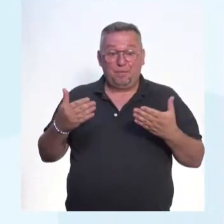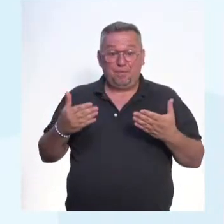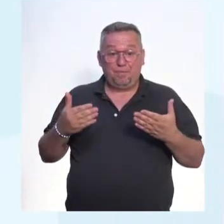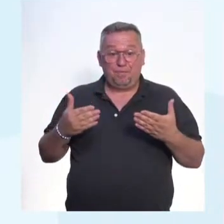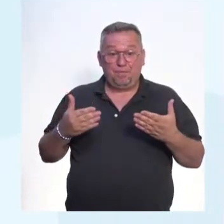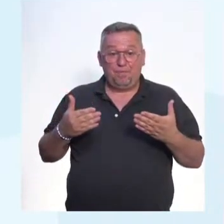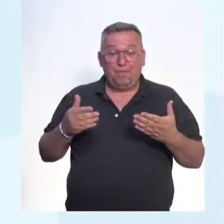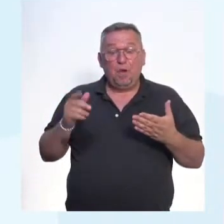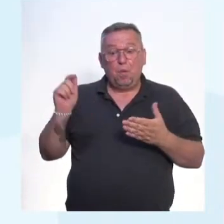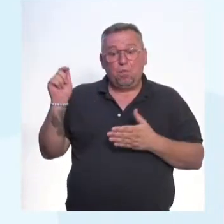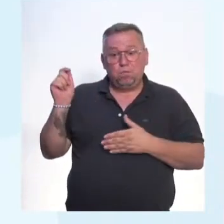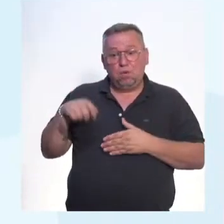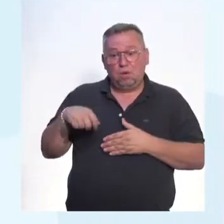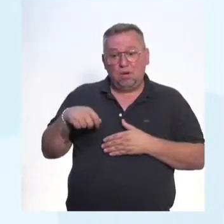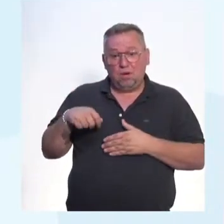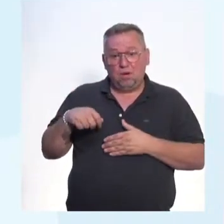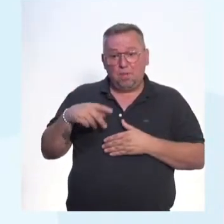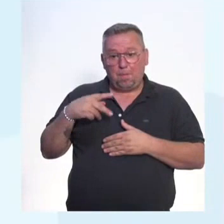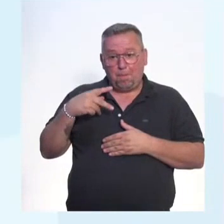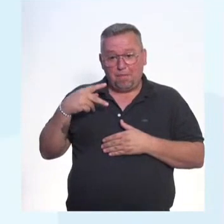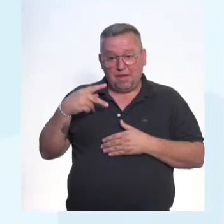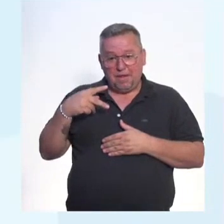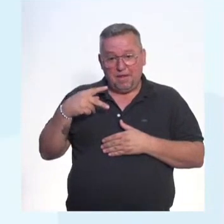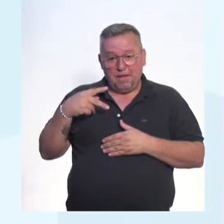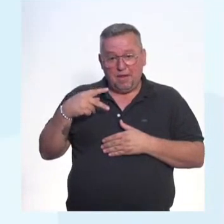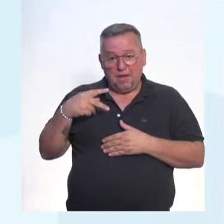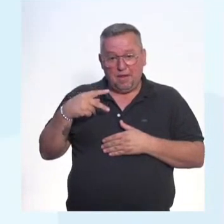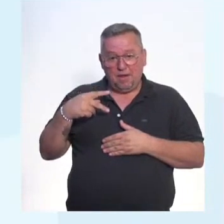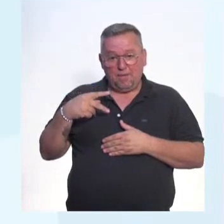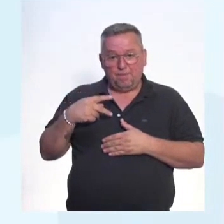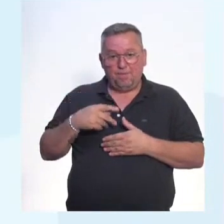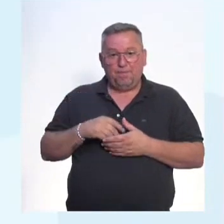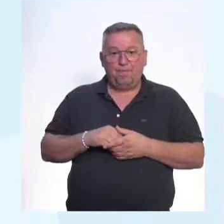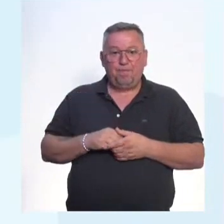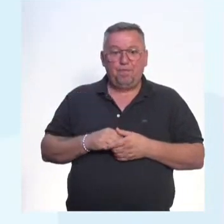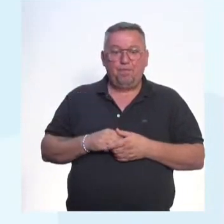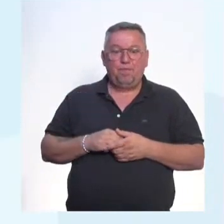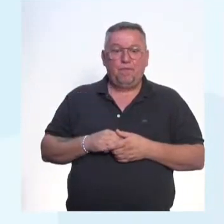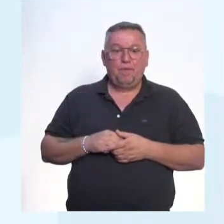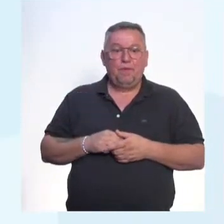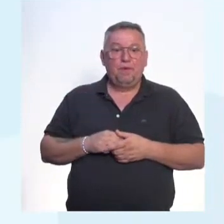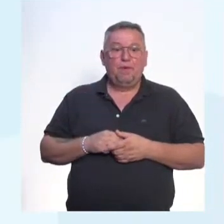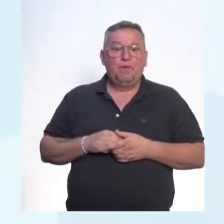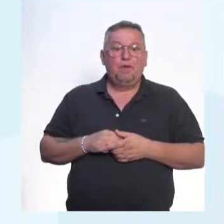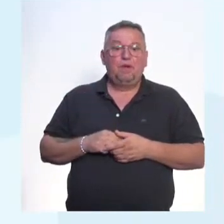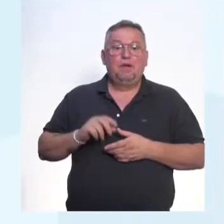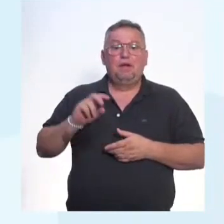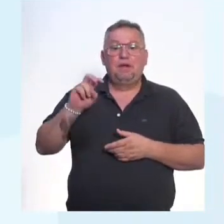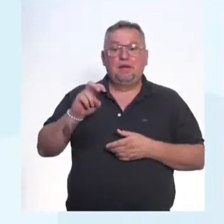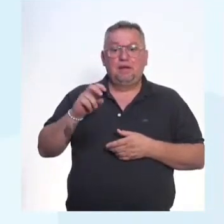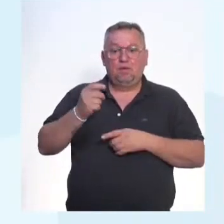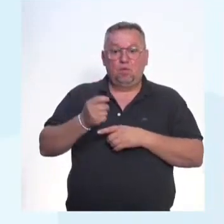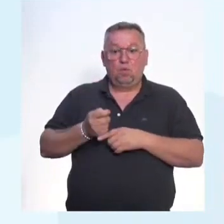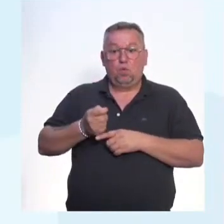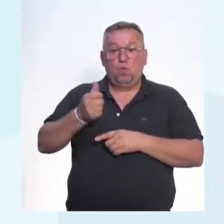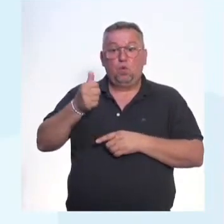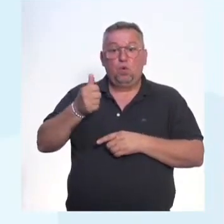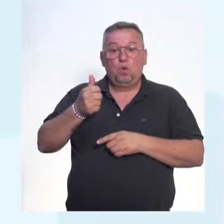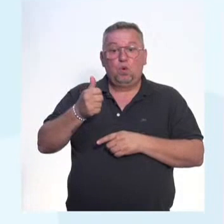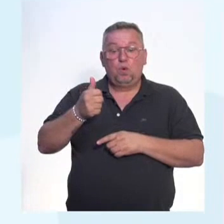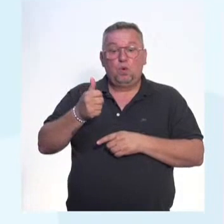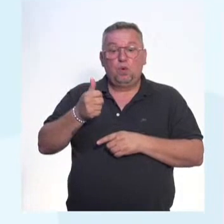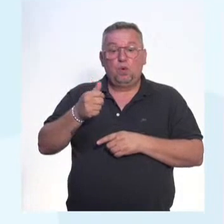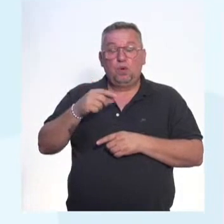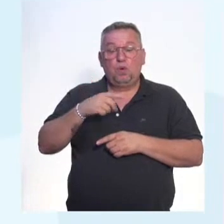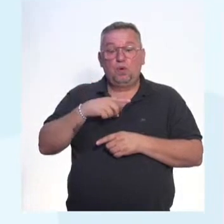de possibilidades será uma multiplicação entre 5 lançamentos.